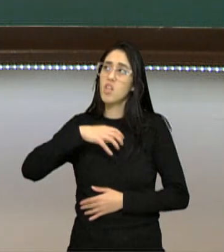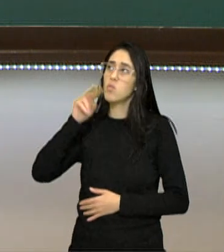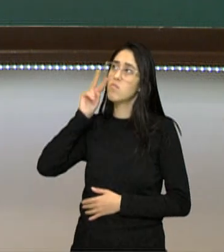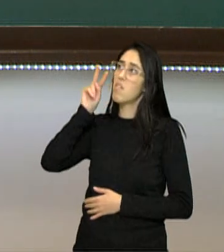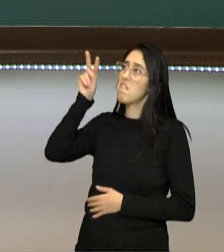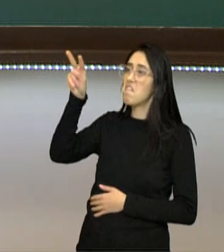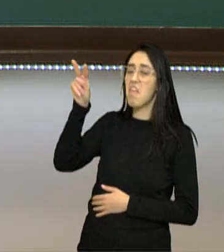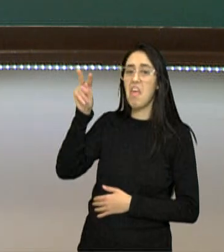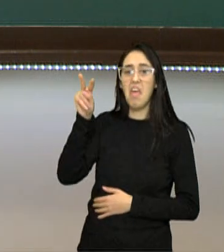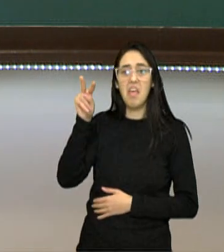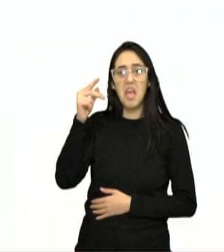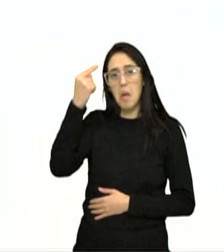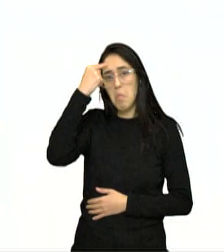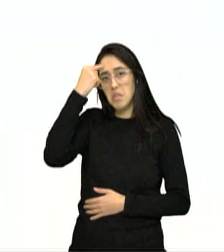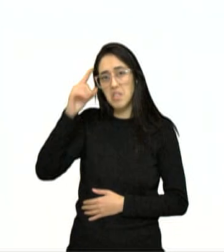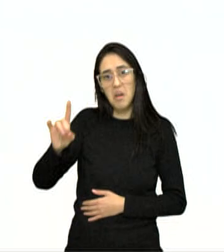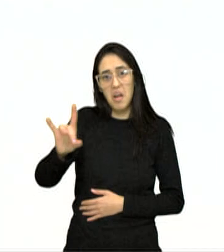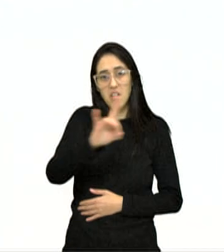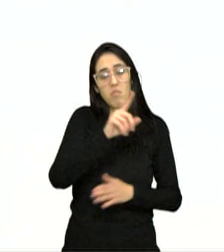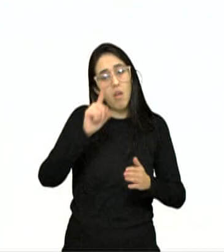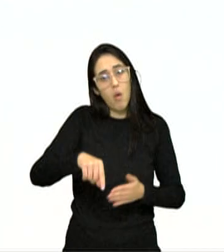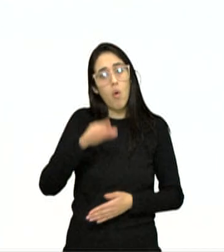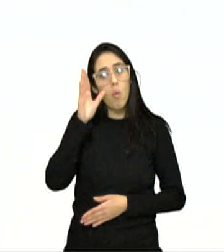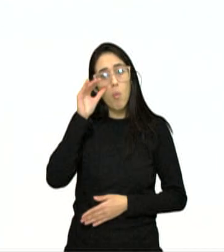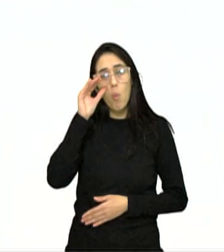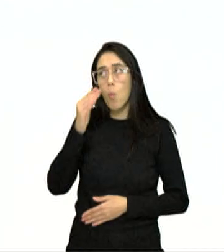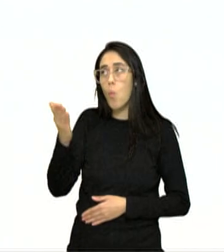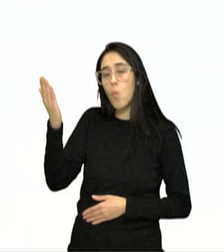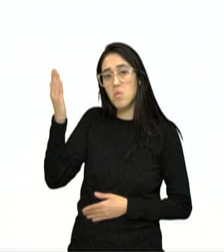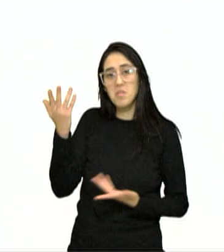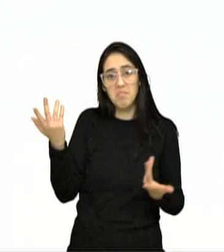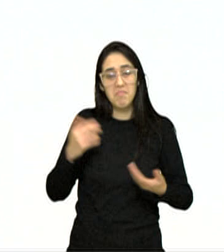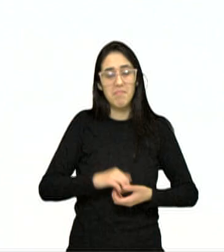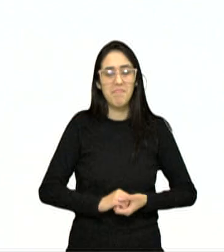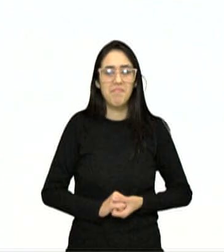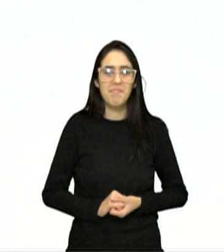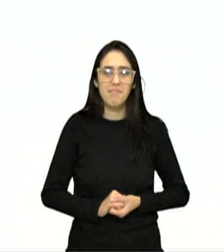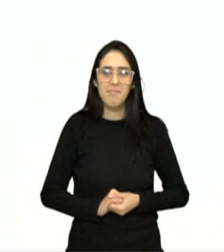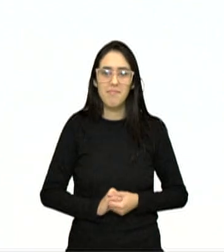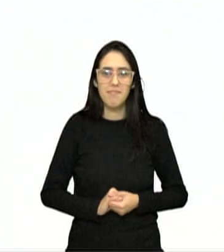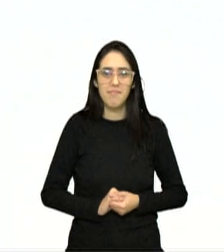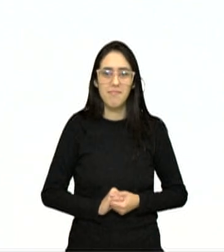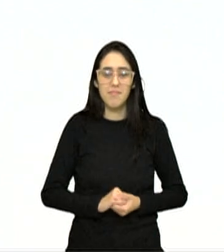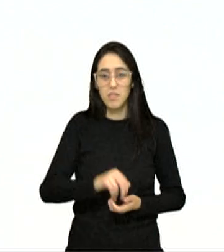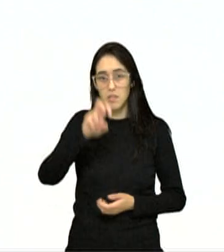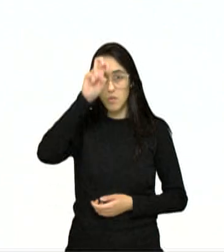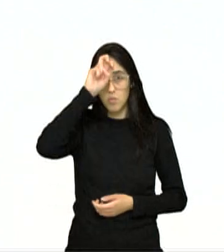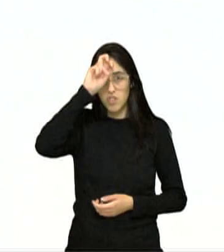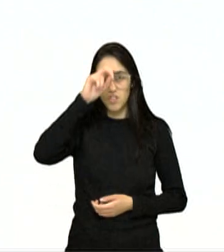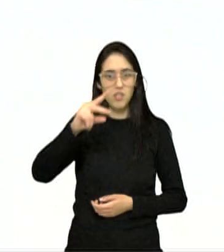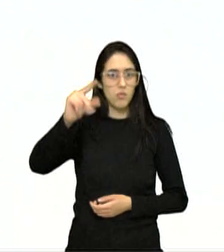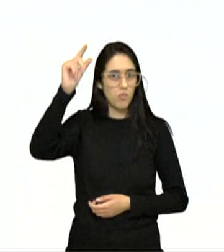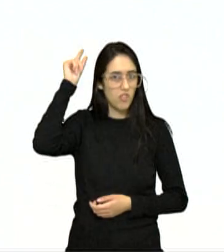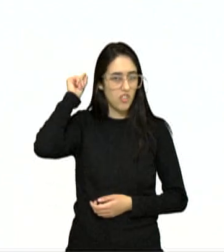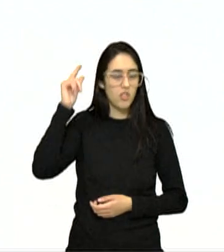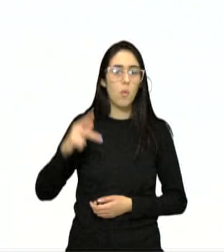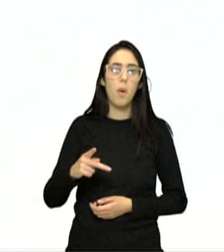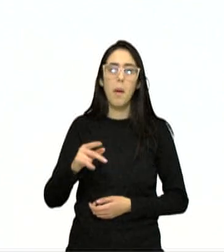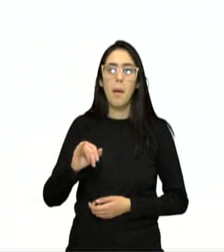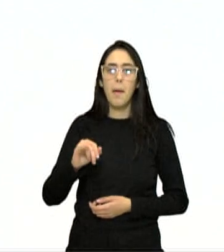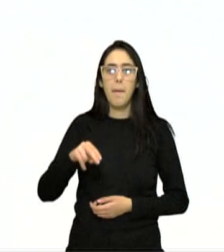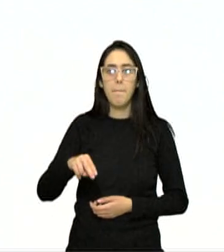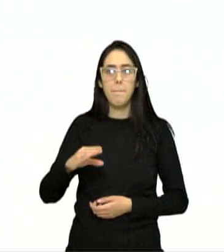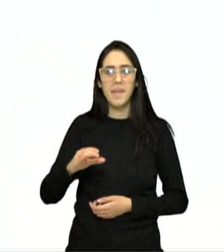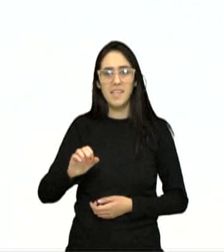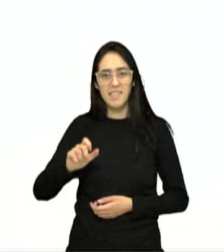só talvez uma curiosidade de, imprimir as mãos. No Egito Antigo, o pincel, além